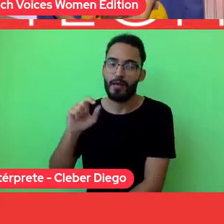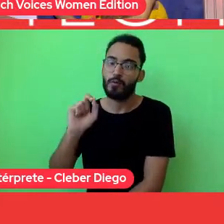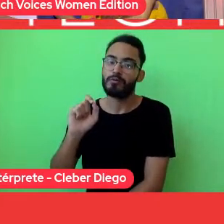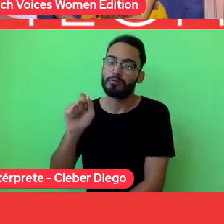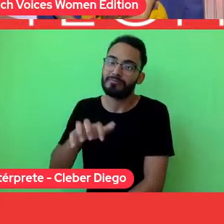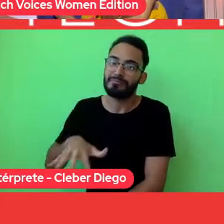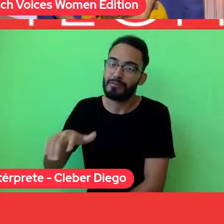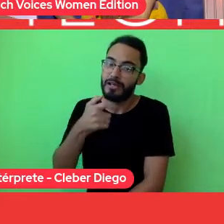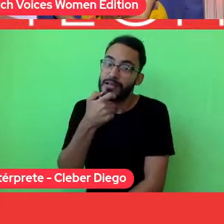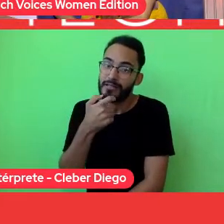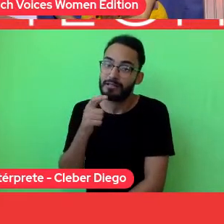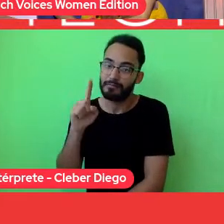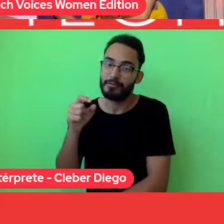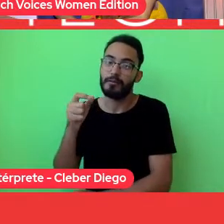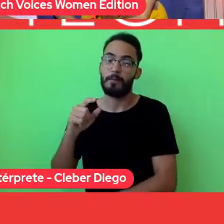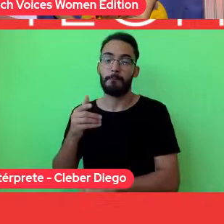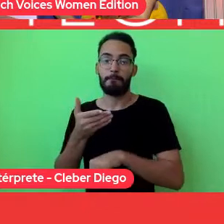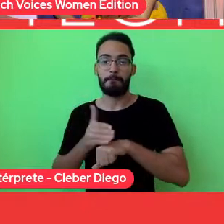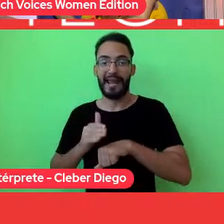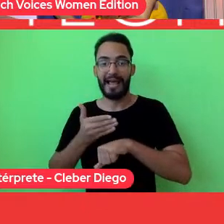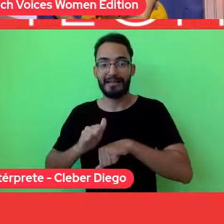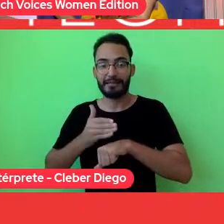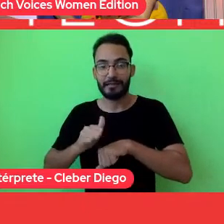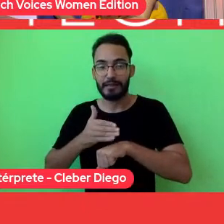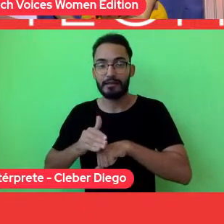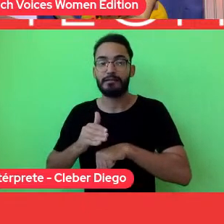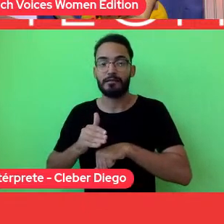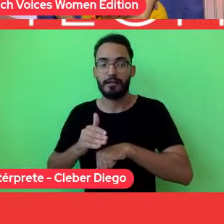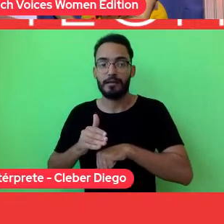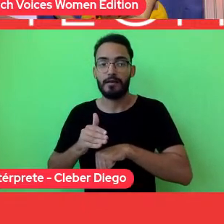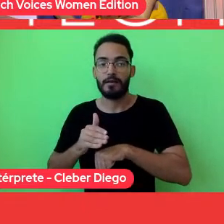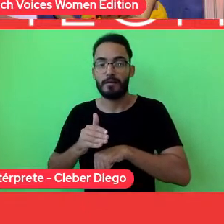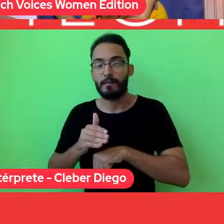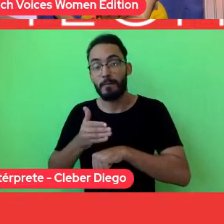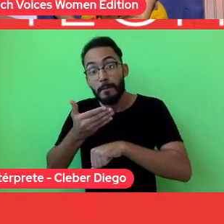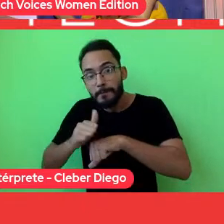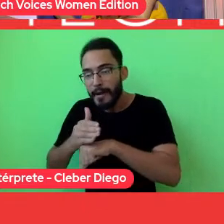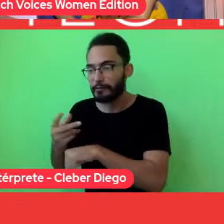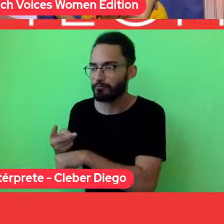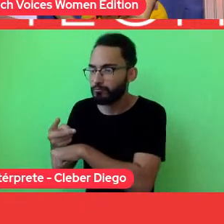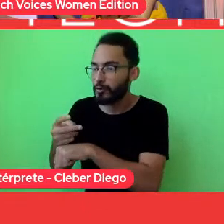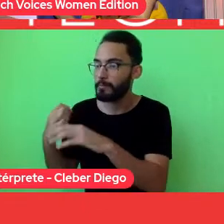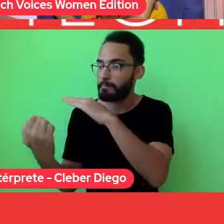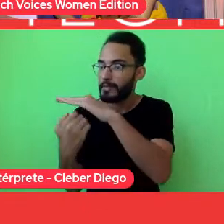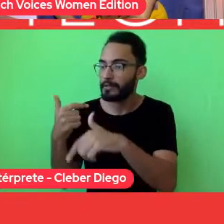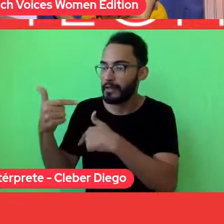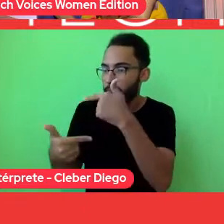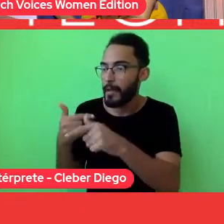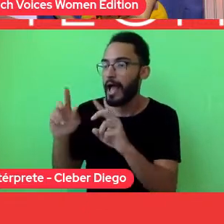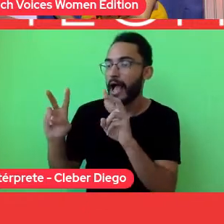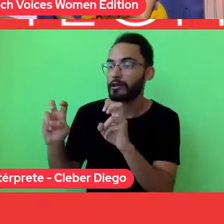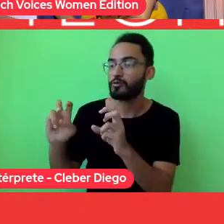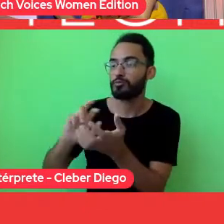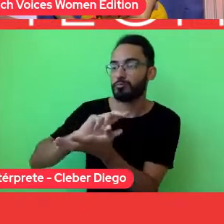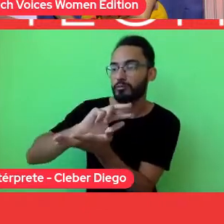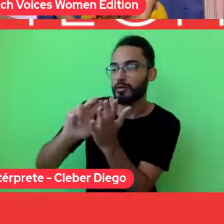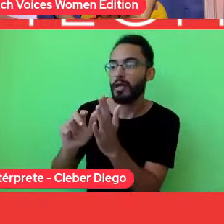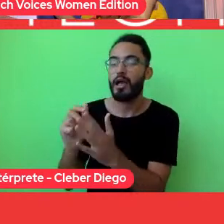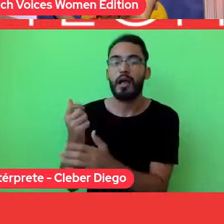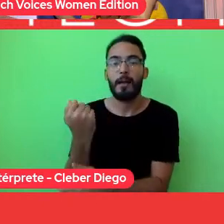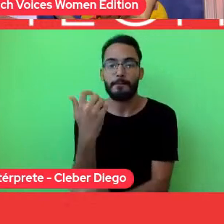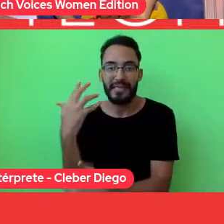Social and Governance, né? Então, são práticas para as empresas corporativas, para as empresas trabalharem os assuntos ambiental e